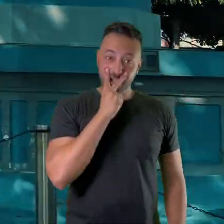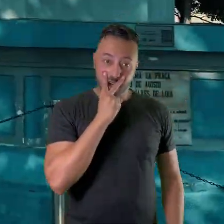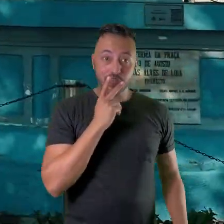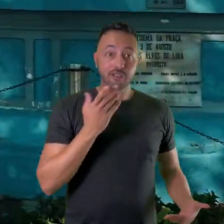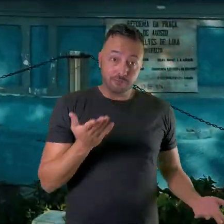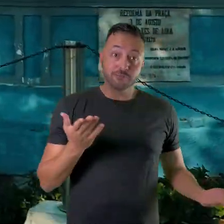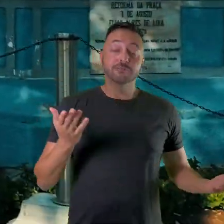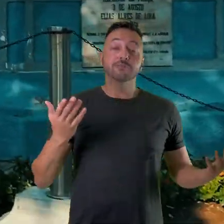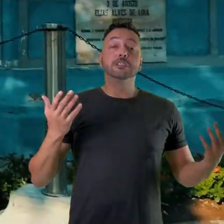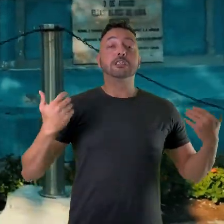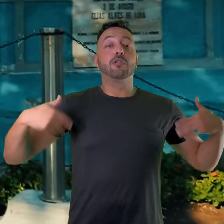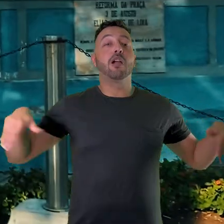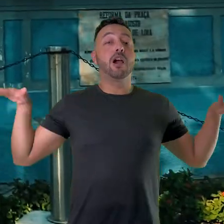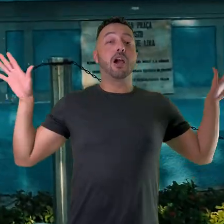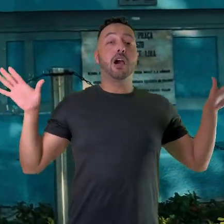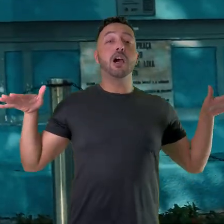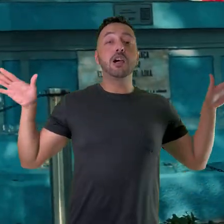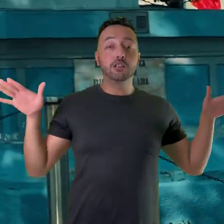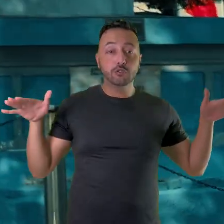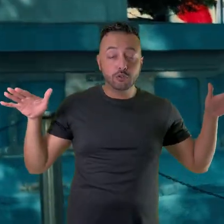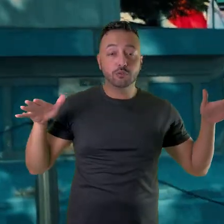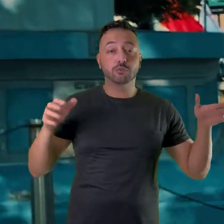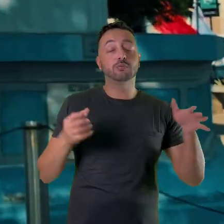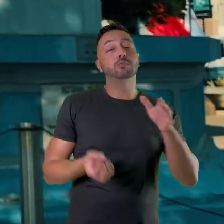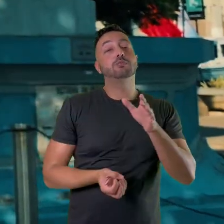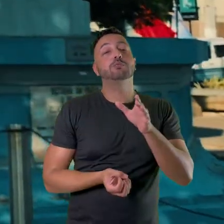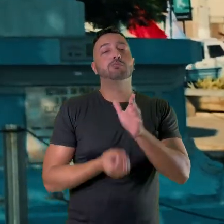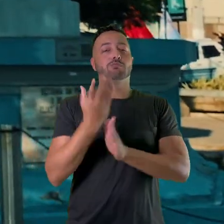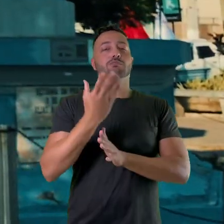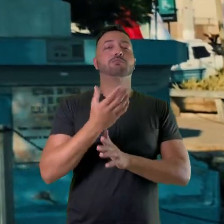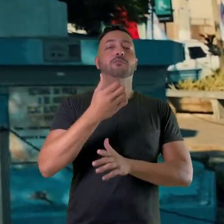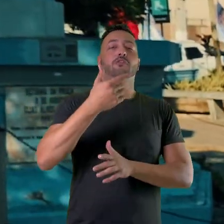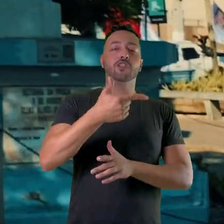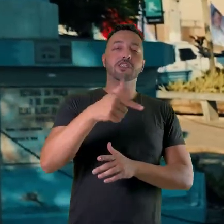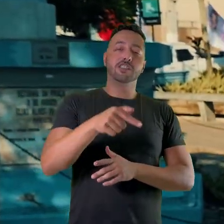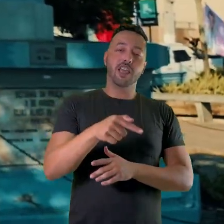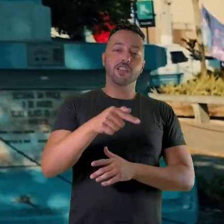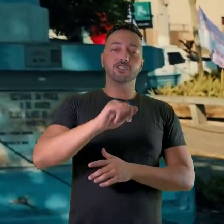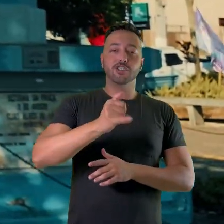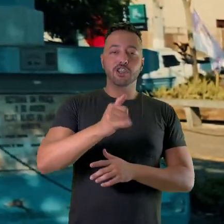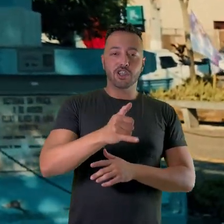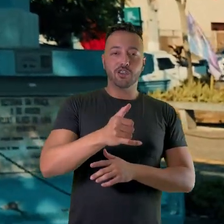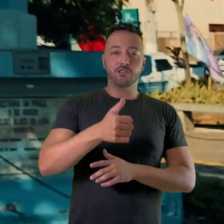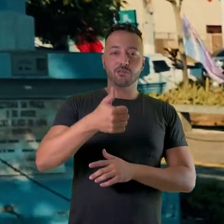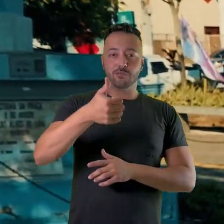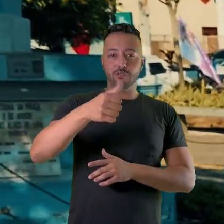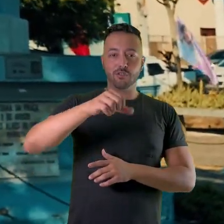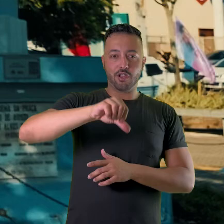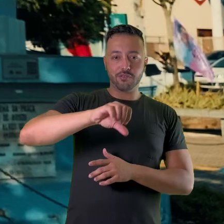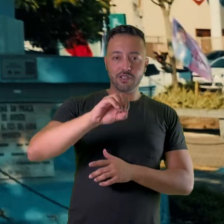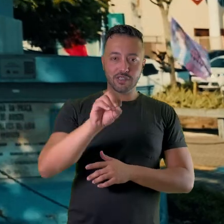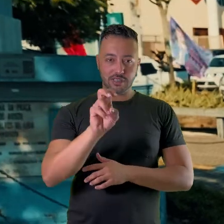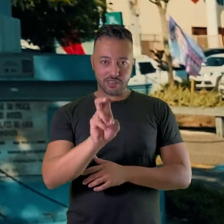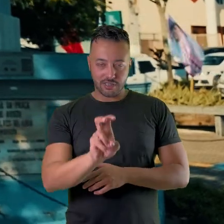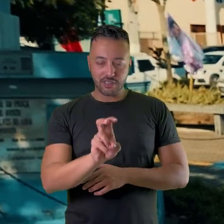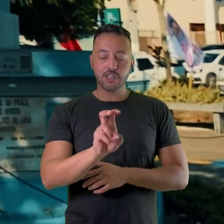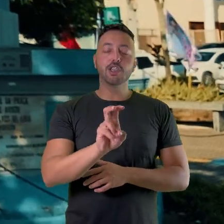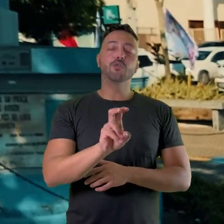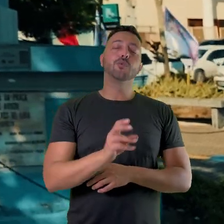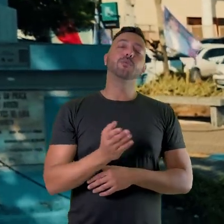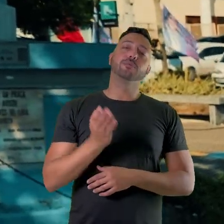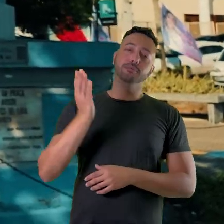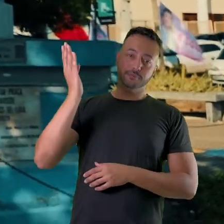Esse monumento, que foi inaugurado em 27 de janeiro de 1905,